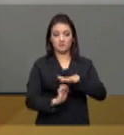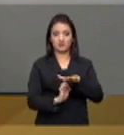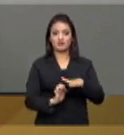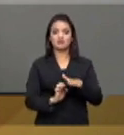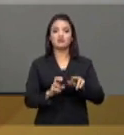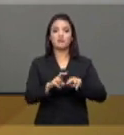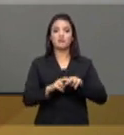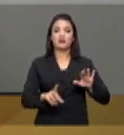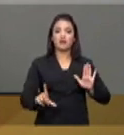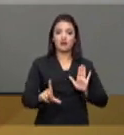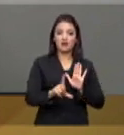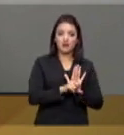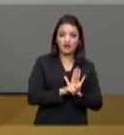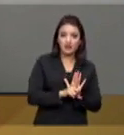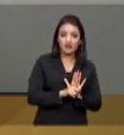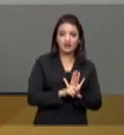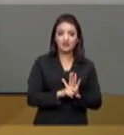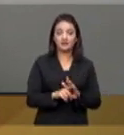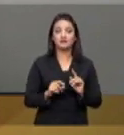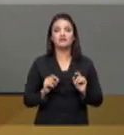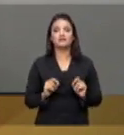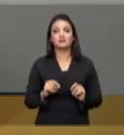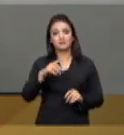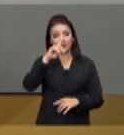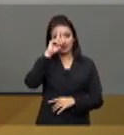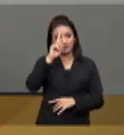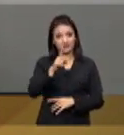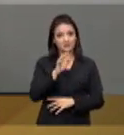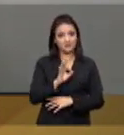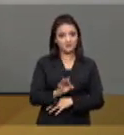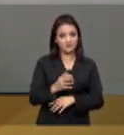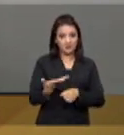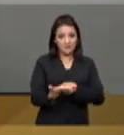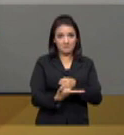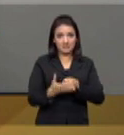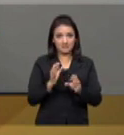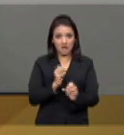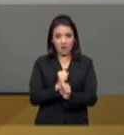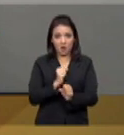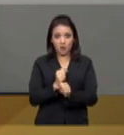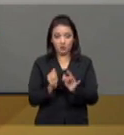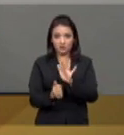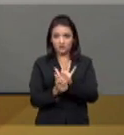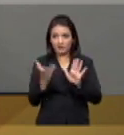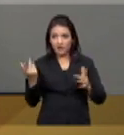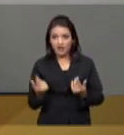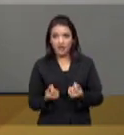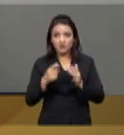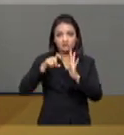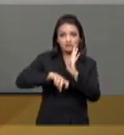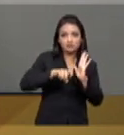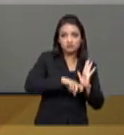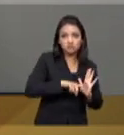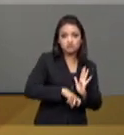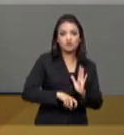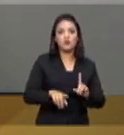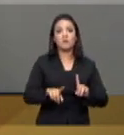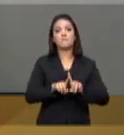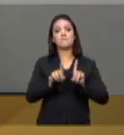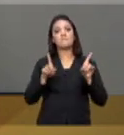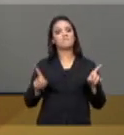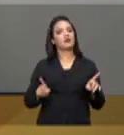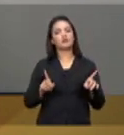lei como ponto de partida para determinação das bases de cálculo de diversos tributos, de modo algum